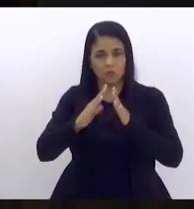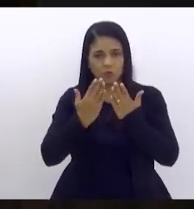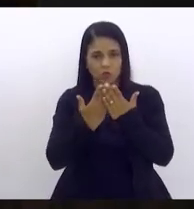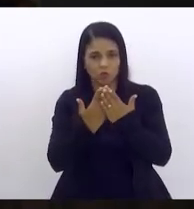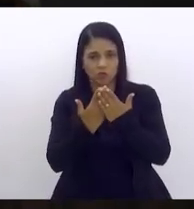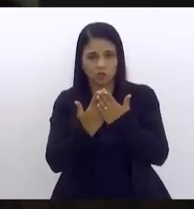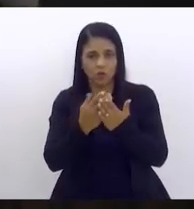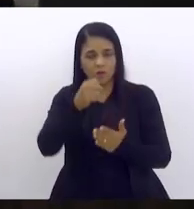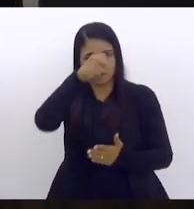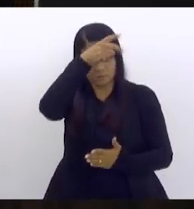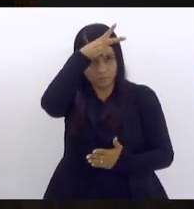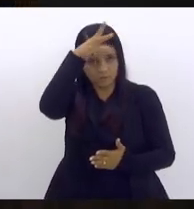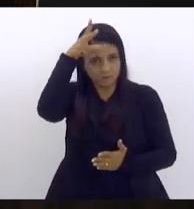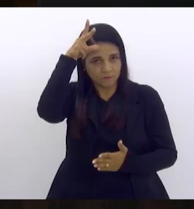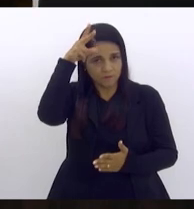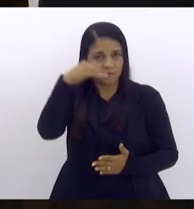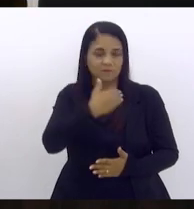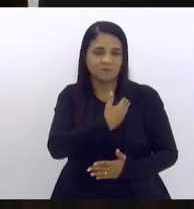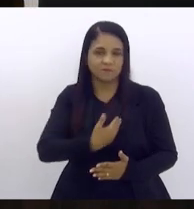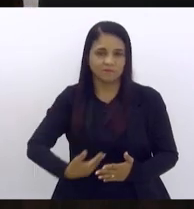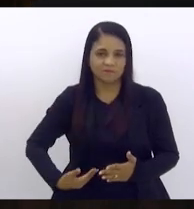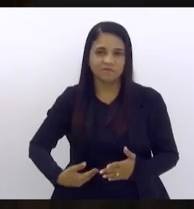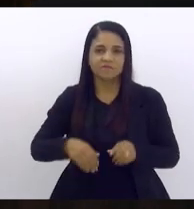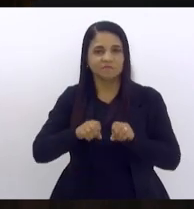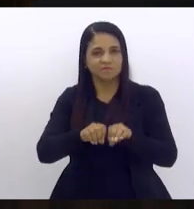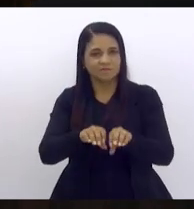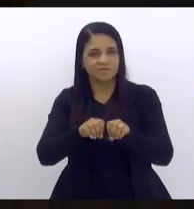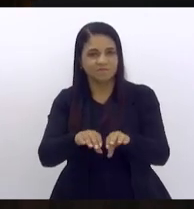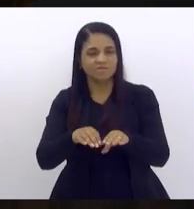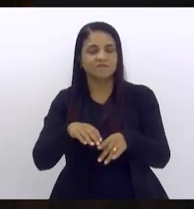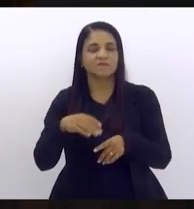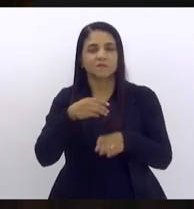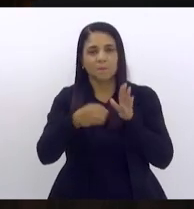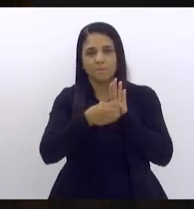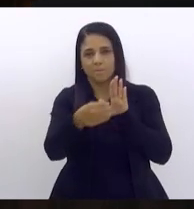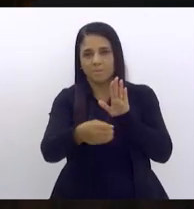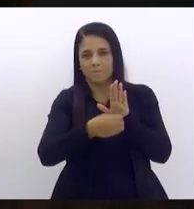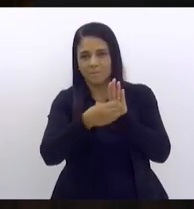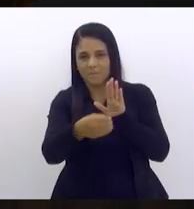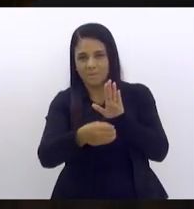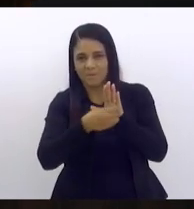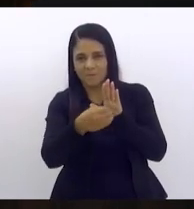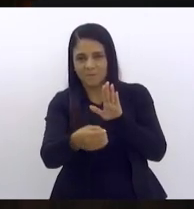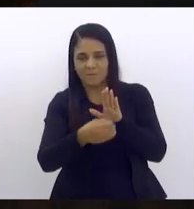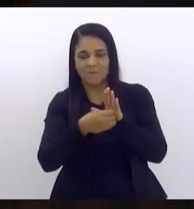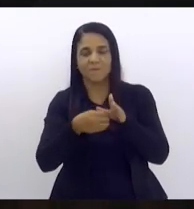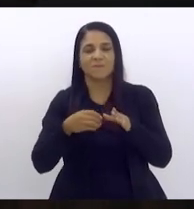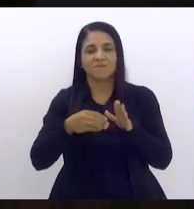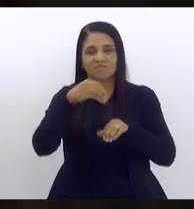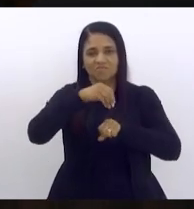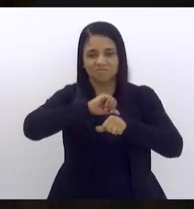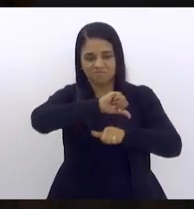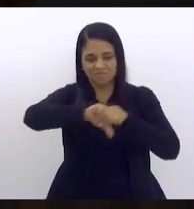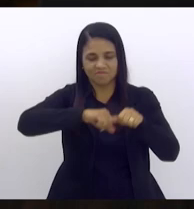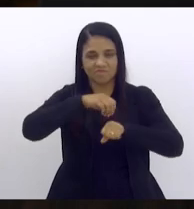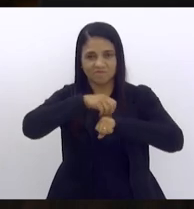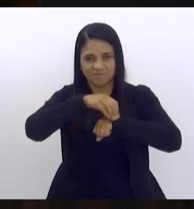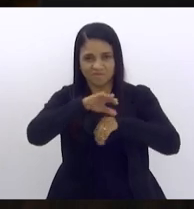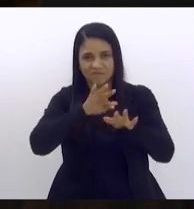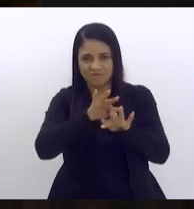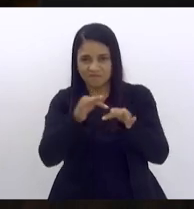estadual de ensino. Parecer da Comissão de Indicações Legislativas pela Transformação e Indicação Simples.